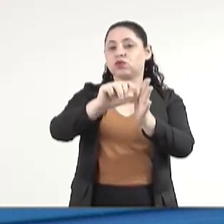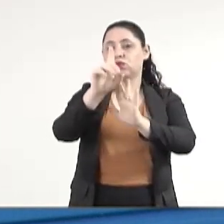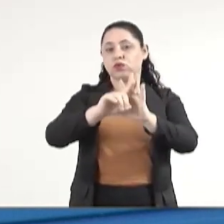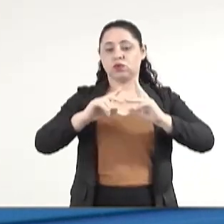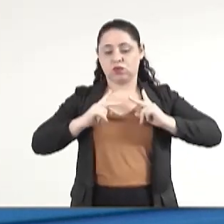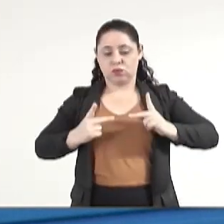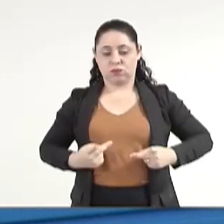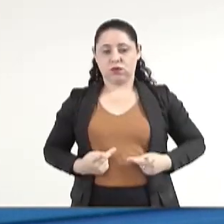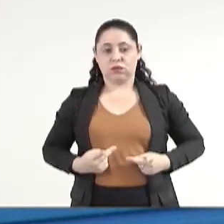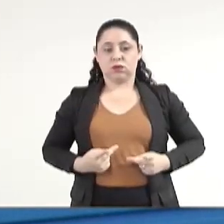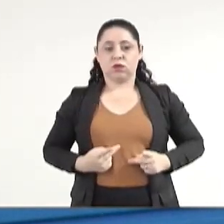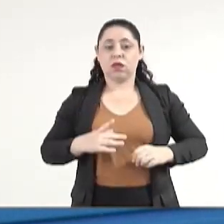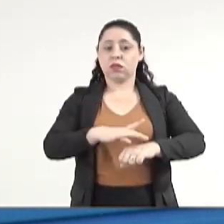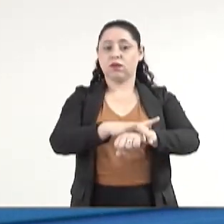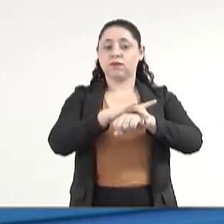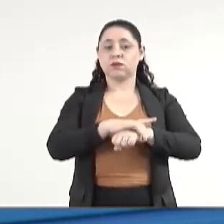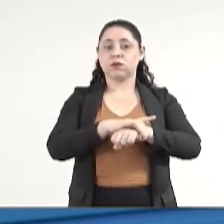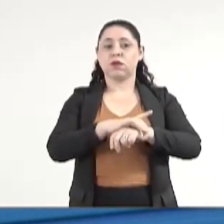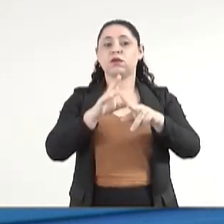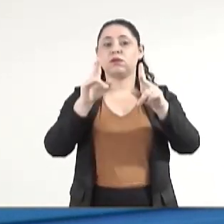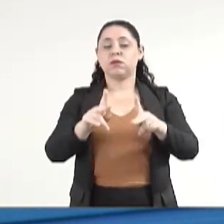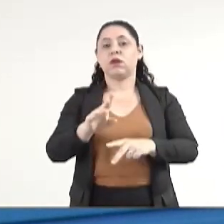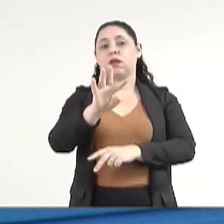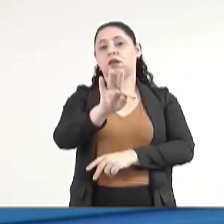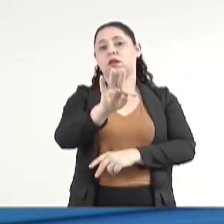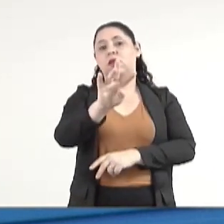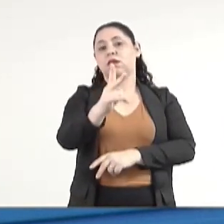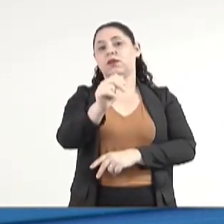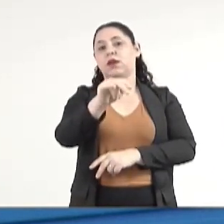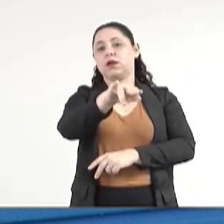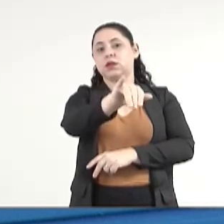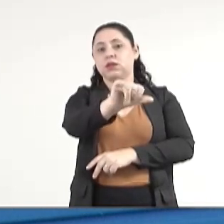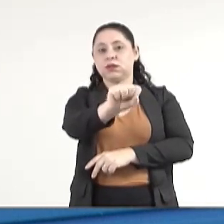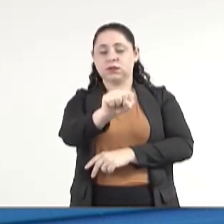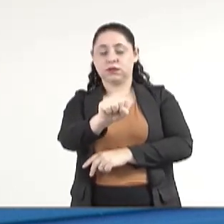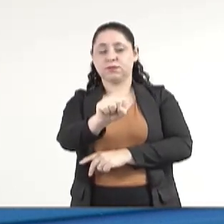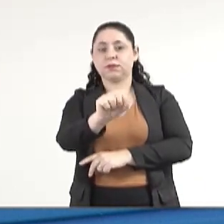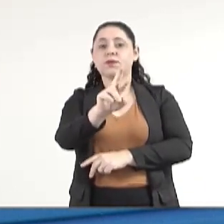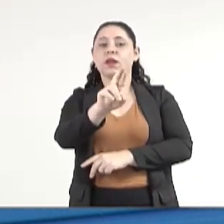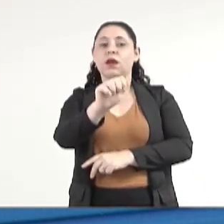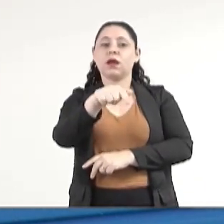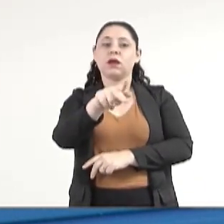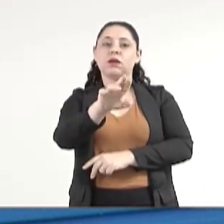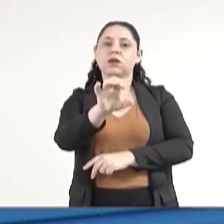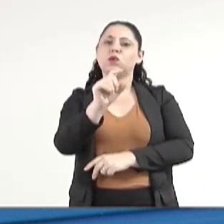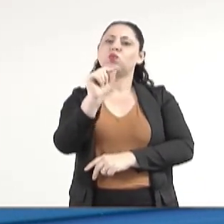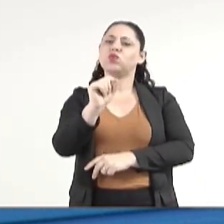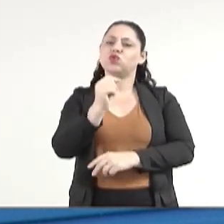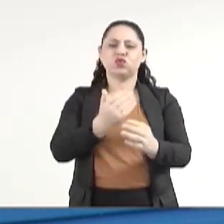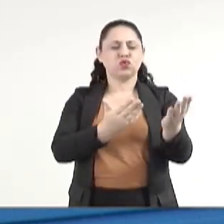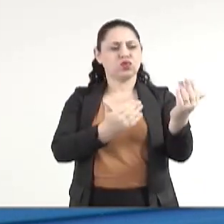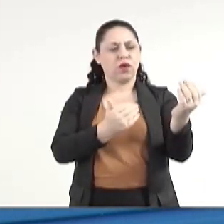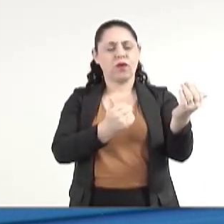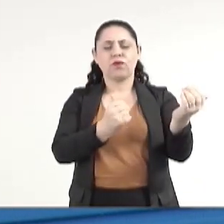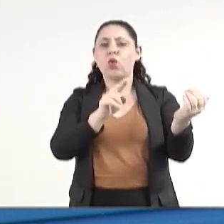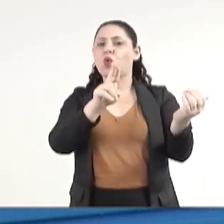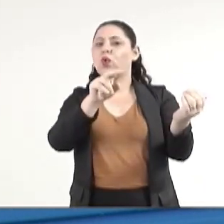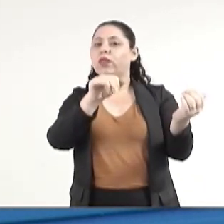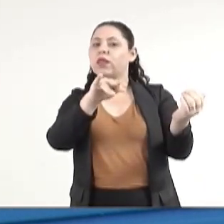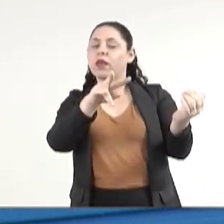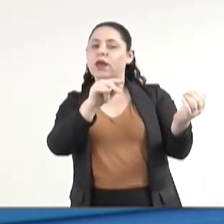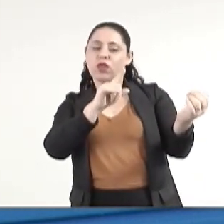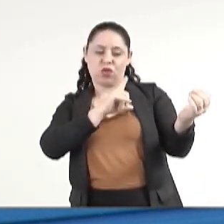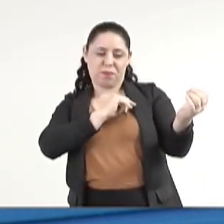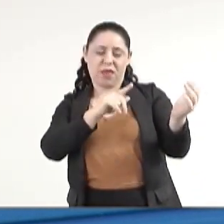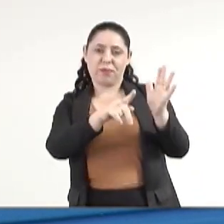Direitos Humanos, com a defensora pública Thaisa Raquel Medeiros Defante, que os adolescentes da UNEI Dom